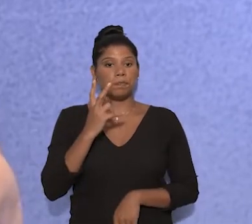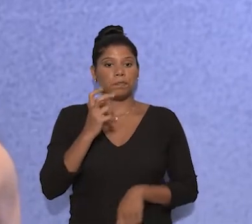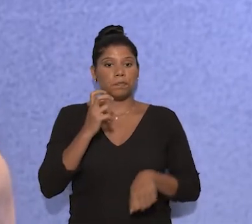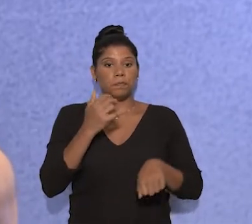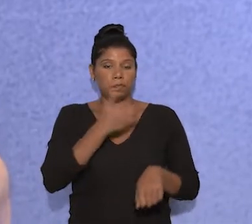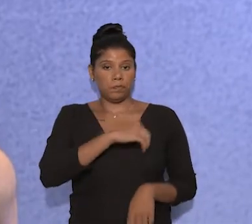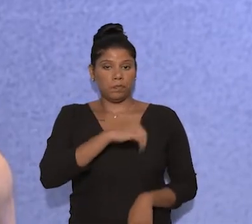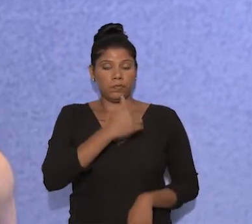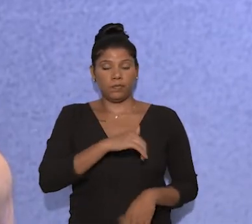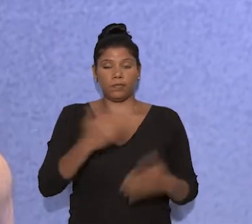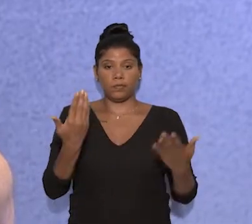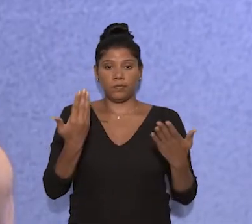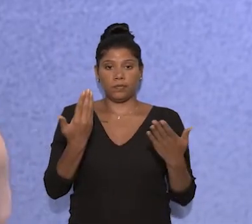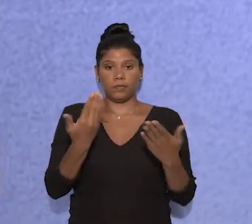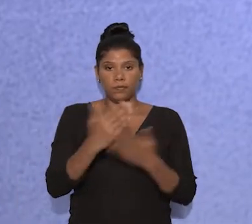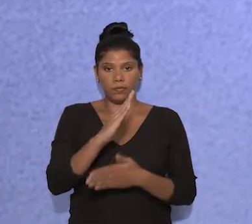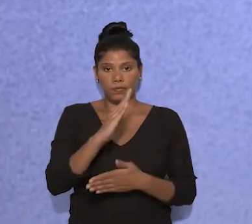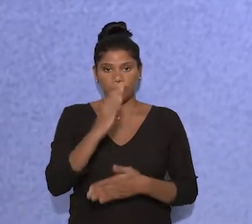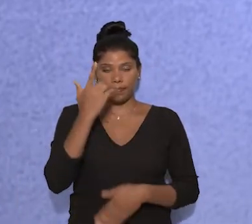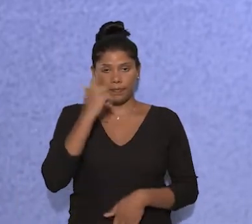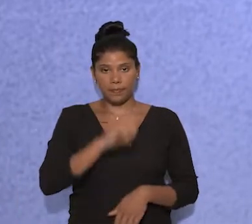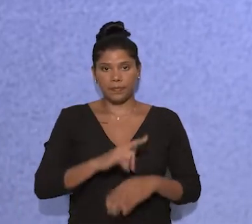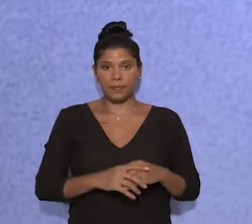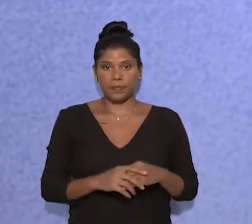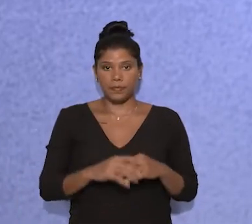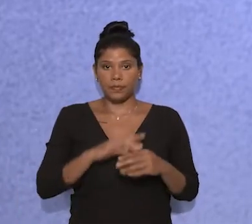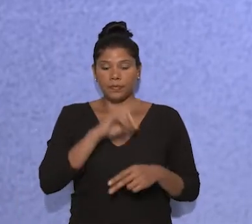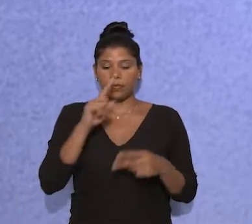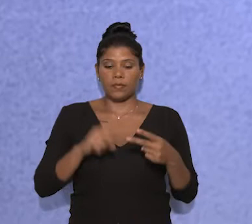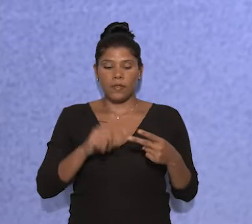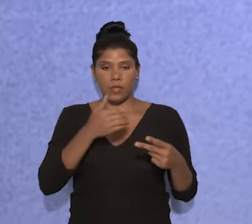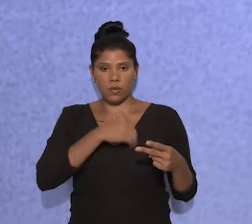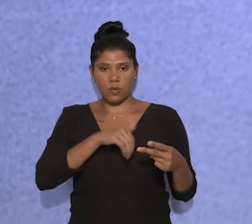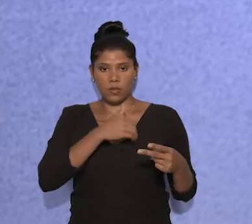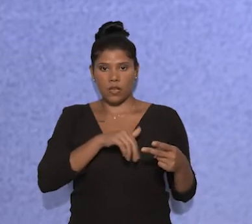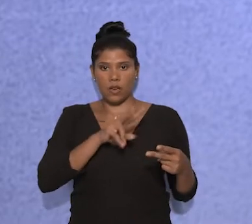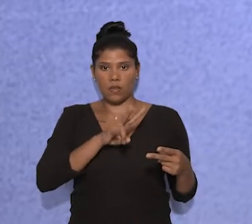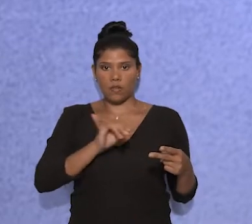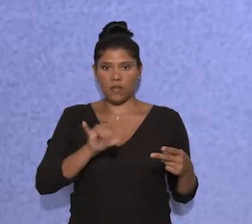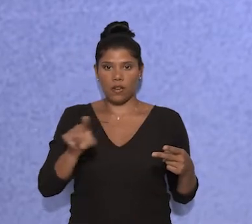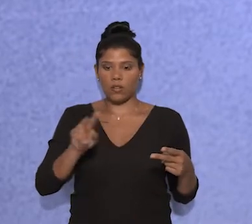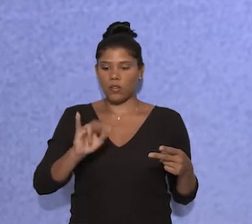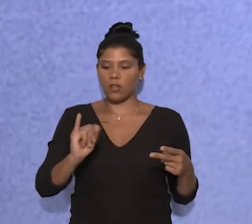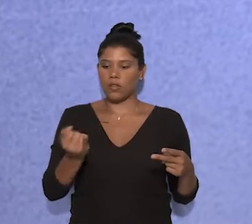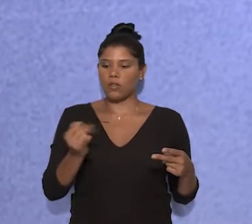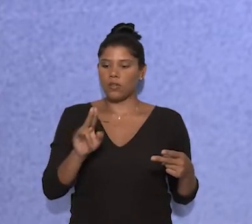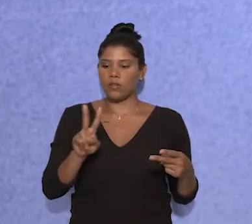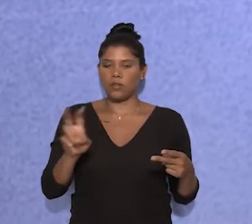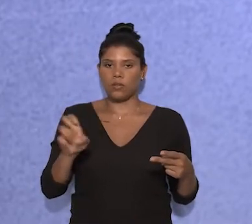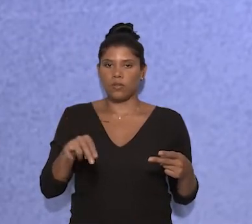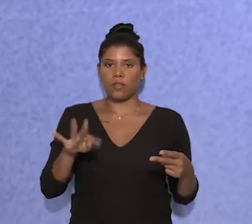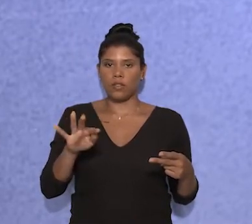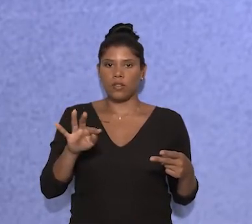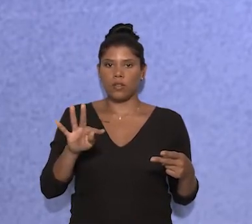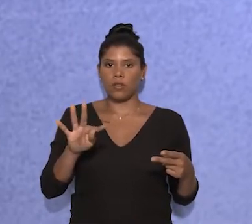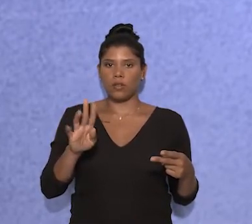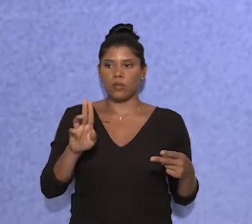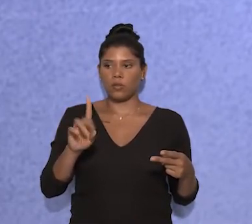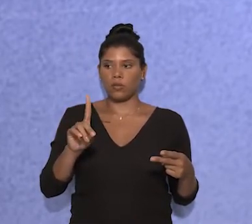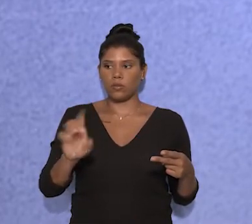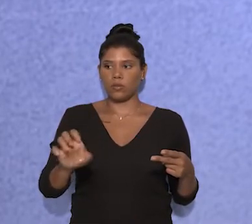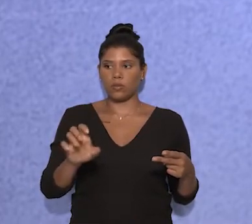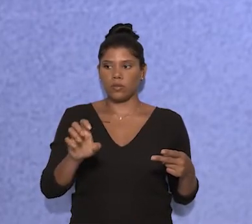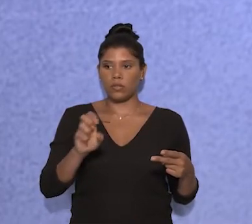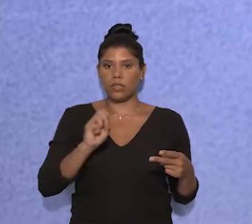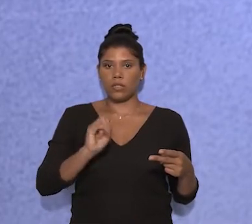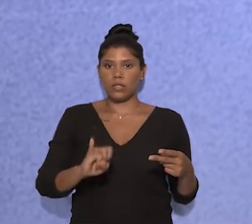Fortaleza pega o Avaí aqui, em casa. Depois o Ceará vai a Caxias pegar o Juventude. Melhor resultado para o Fortaleza, vitória